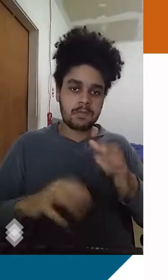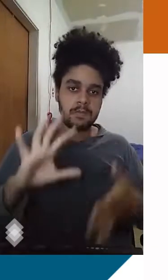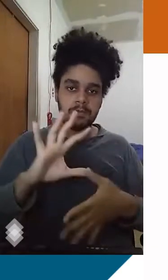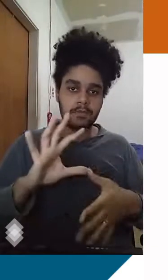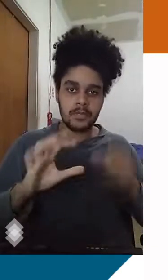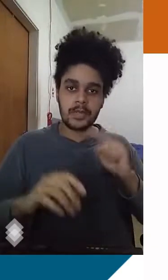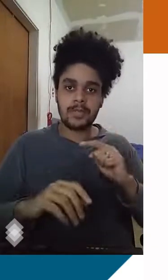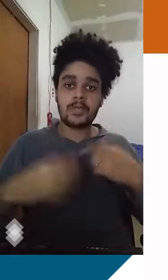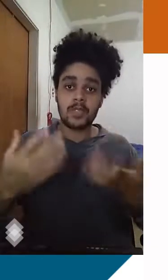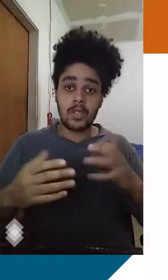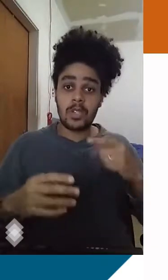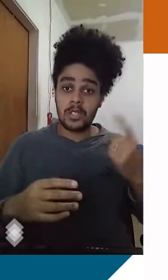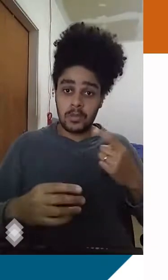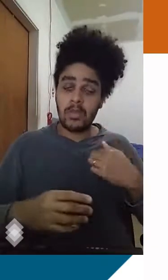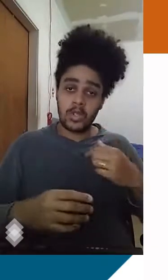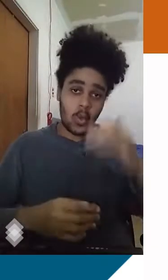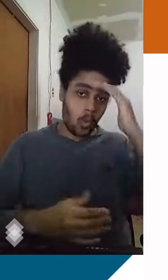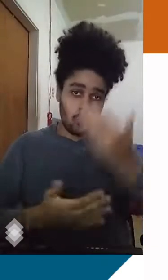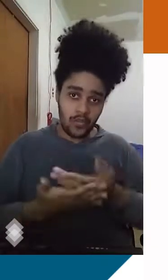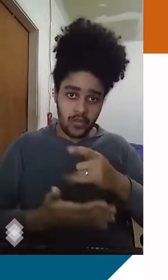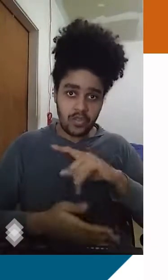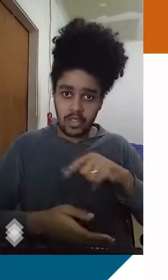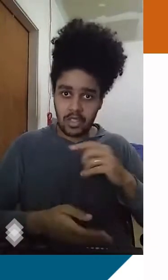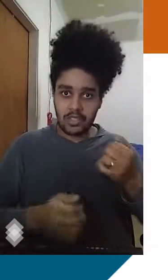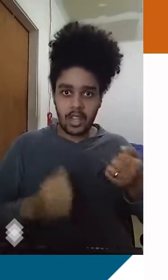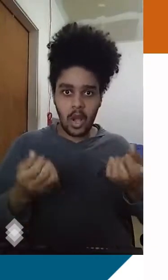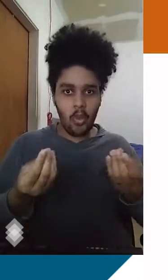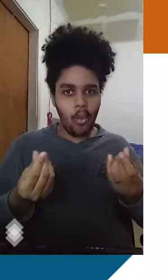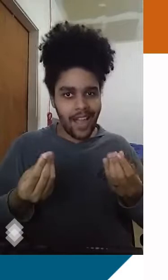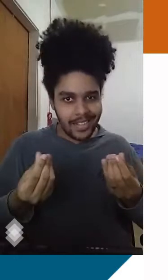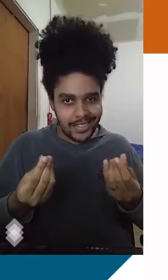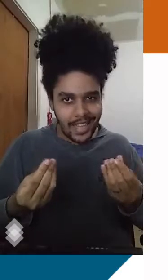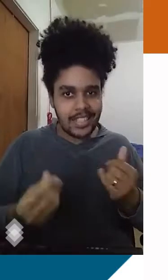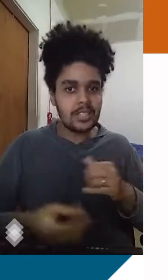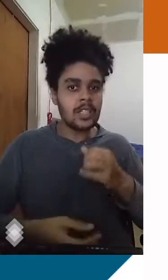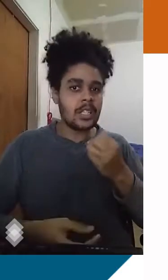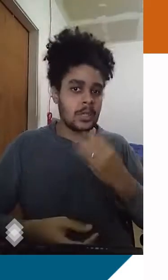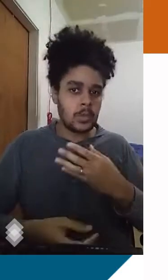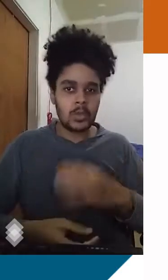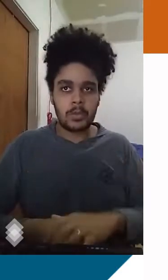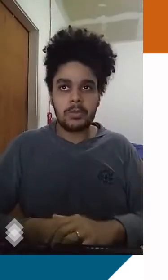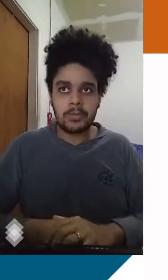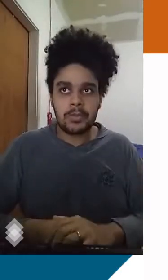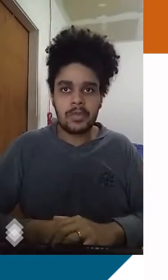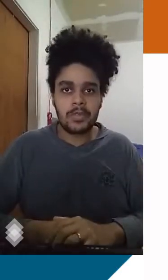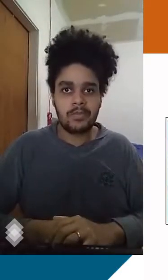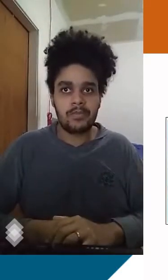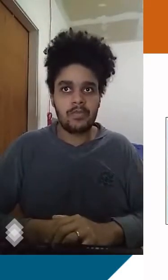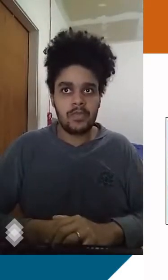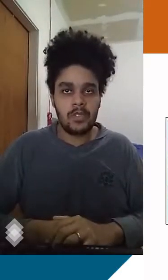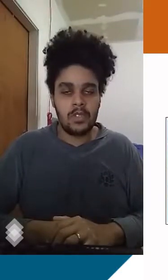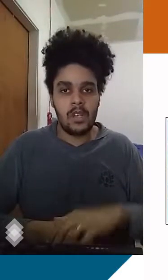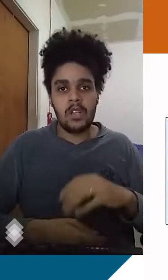preservado nesses mapas aí. Então, a gente pode confiar que esse tipo de qualidade, essa projeção equivalente, no caso, ela